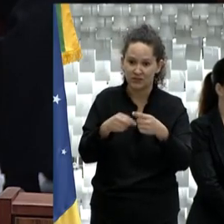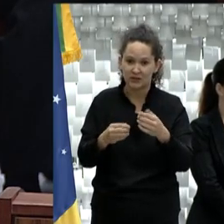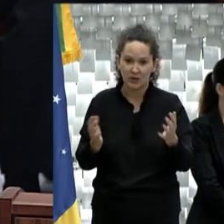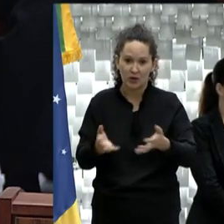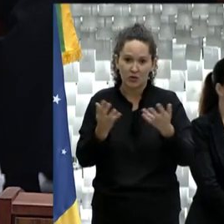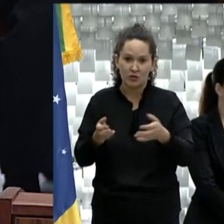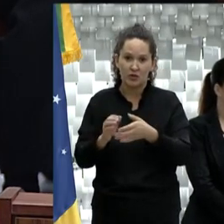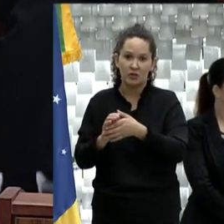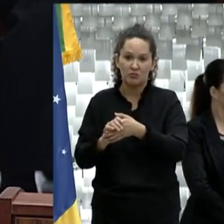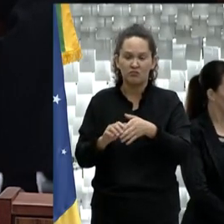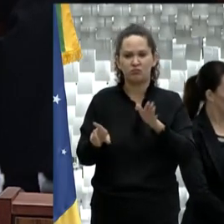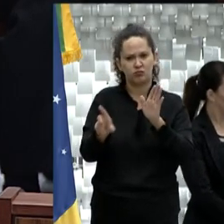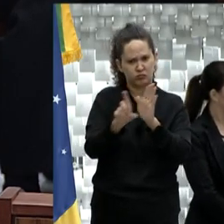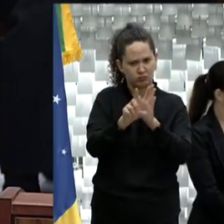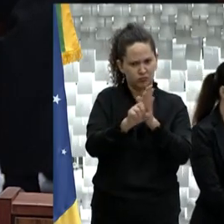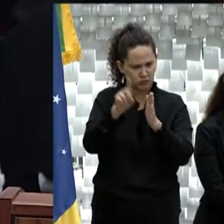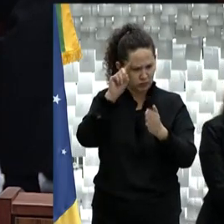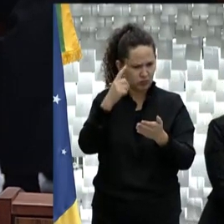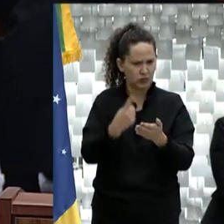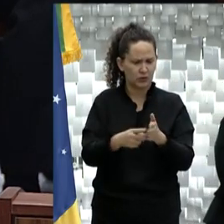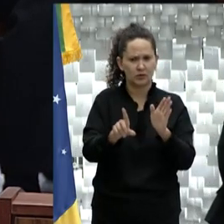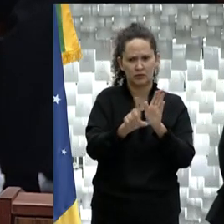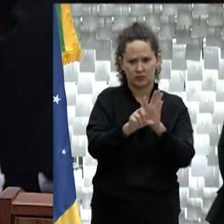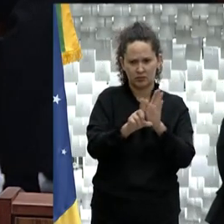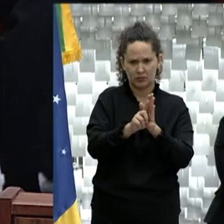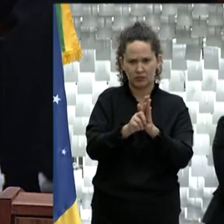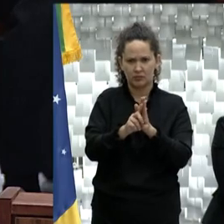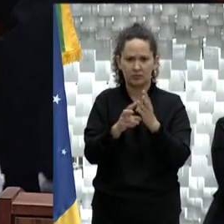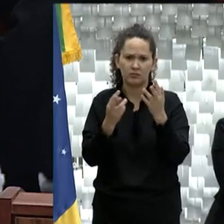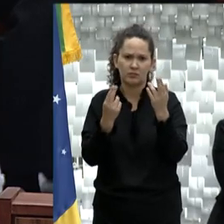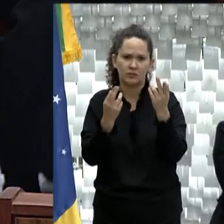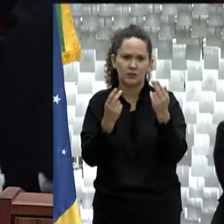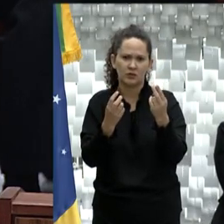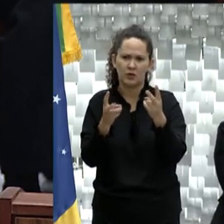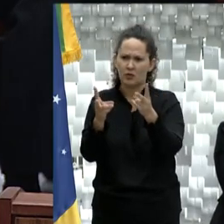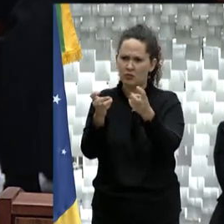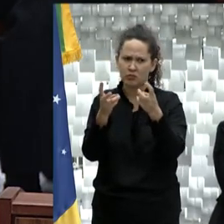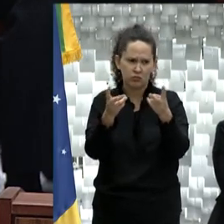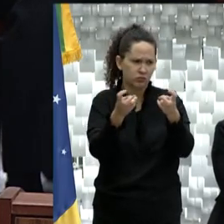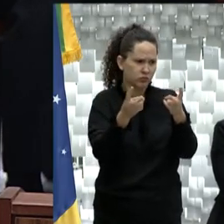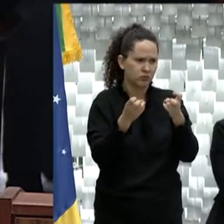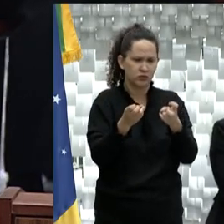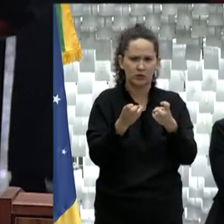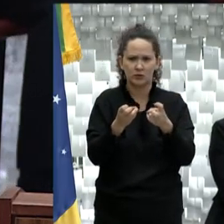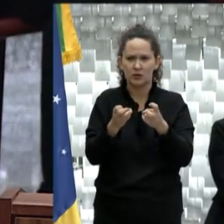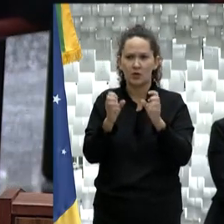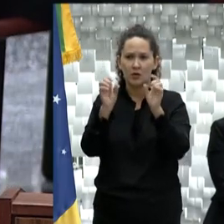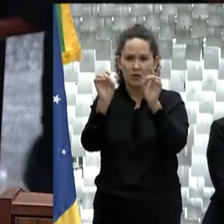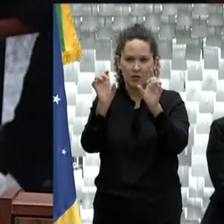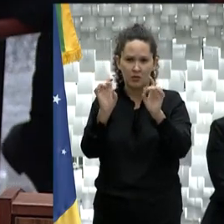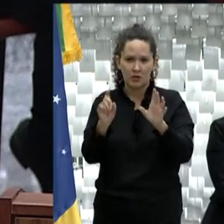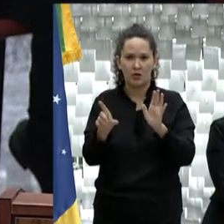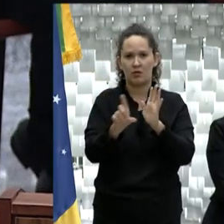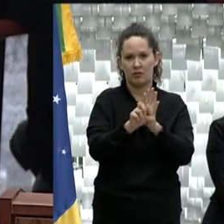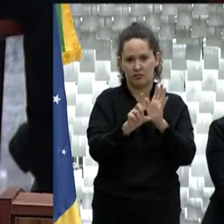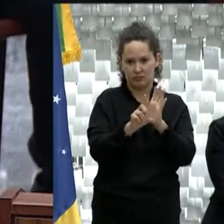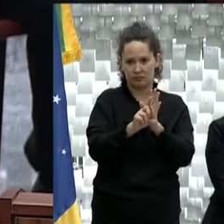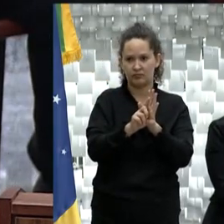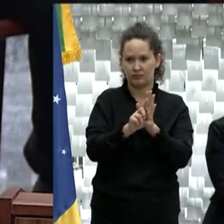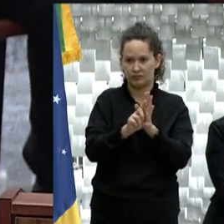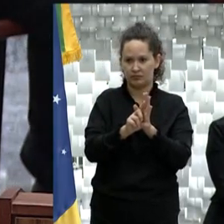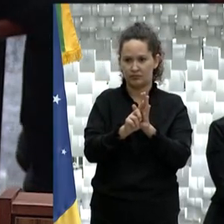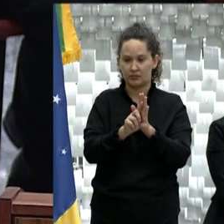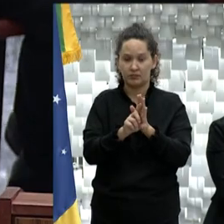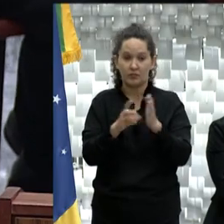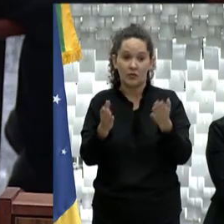pelo cumprimento da lei, de igualdade como reconhecimento das condições especiais diante da lei.